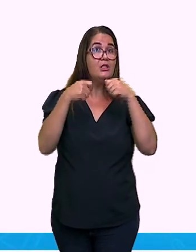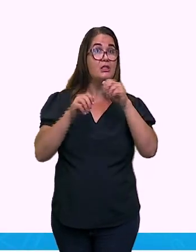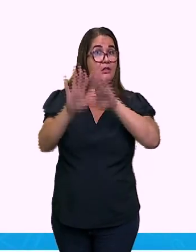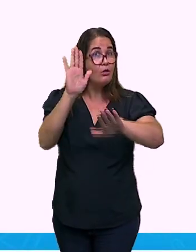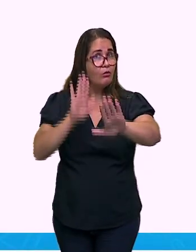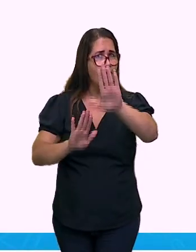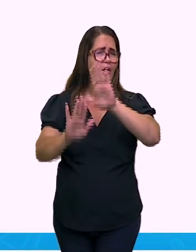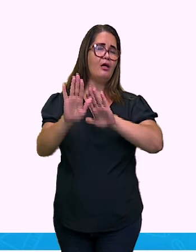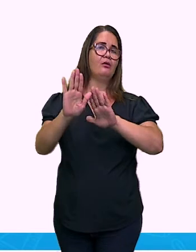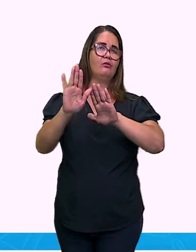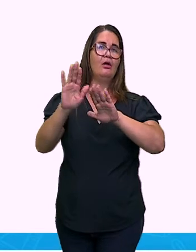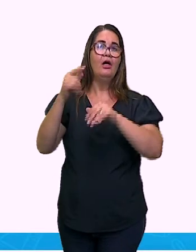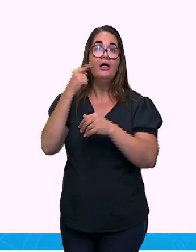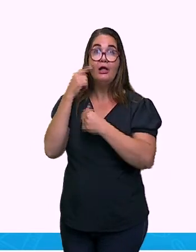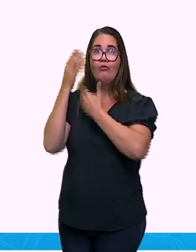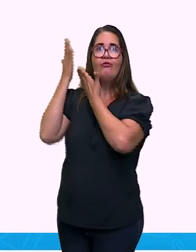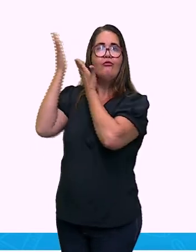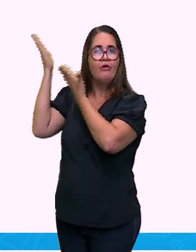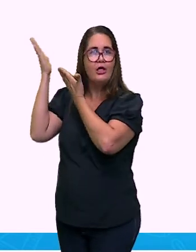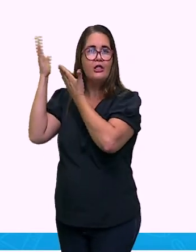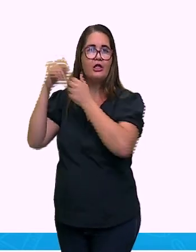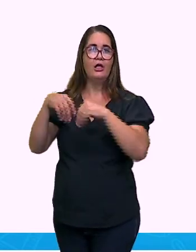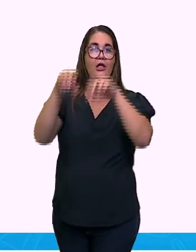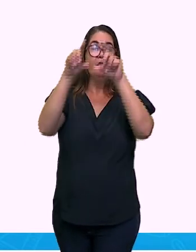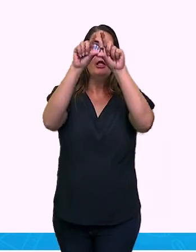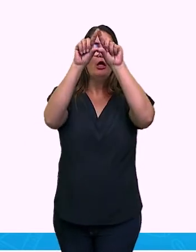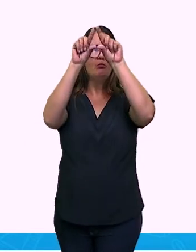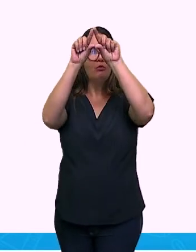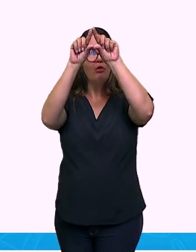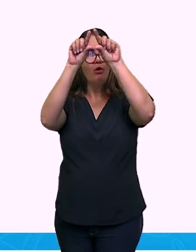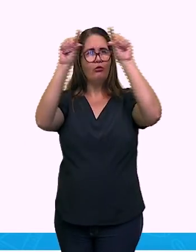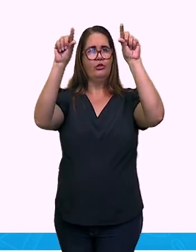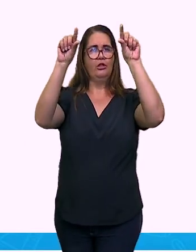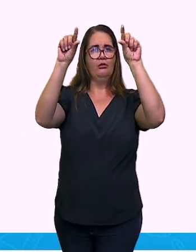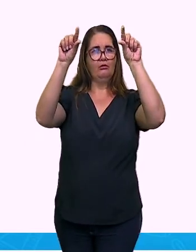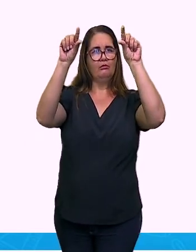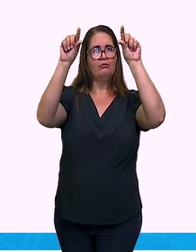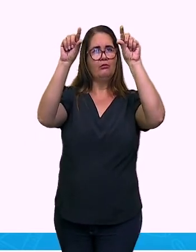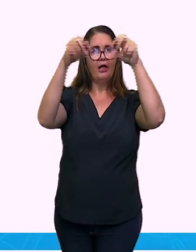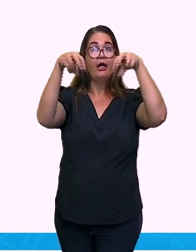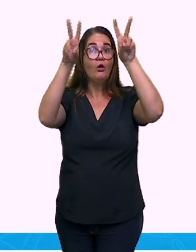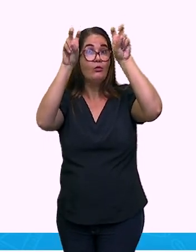um título, temos o lead e temos o corpo do texto.